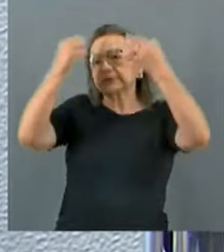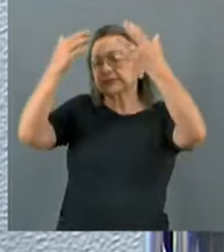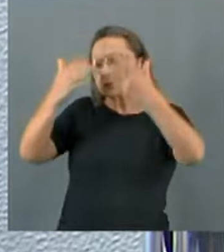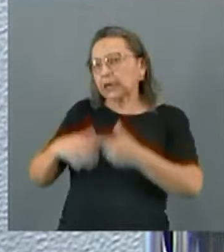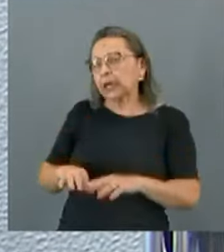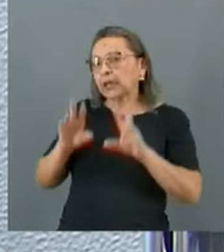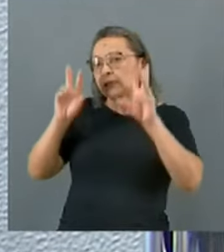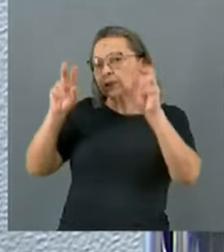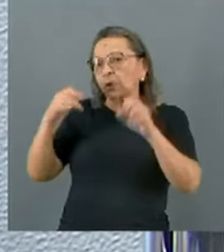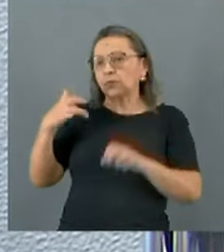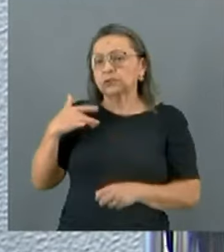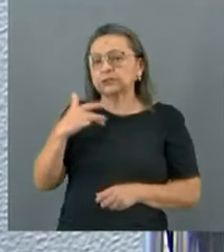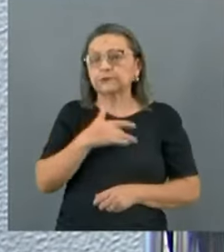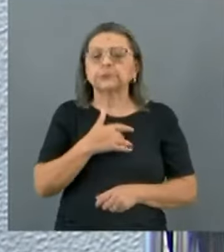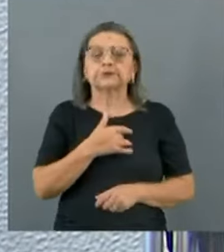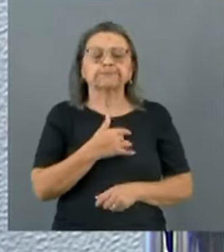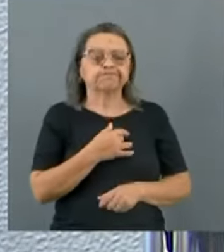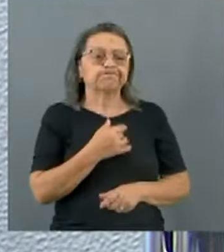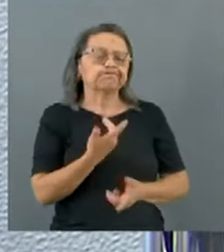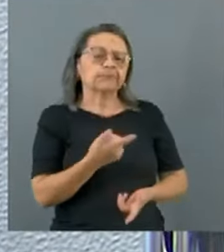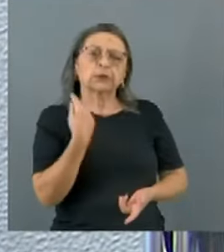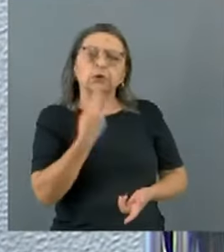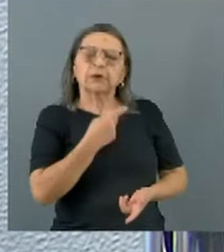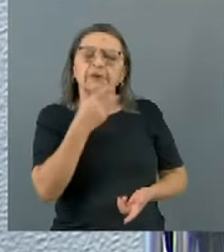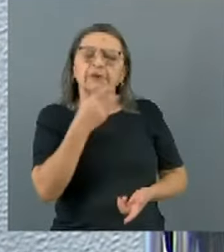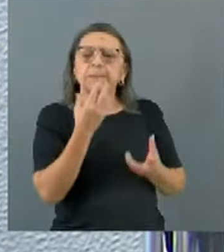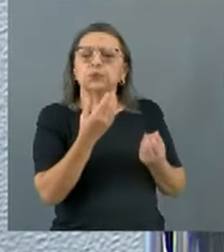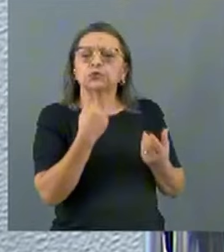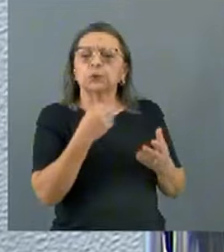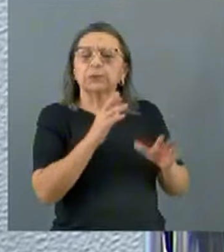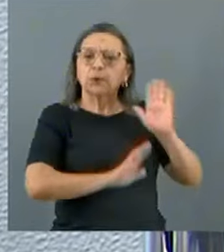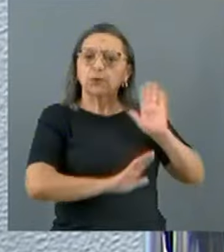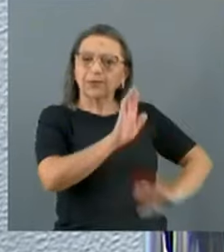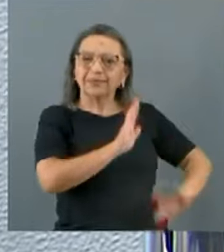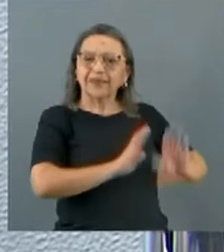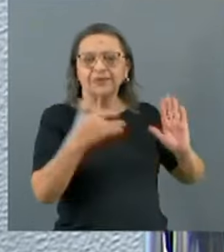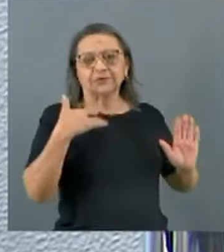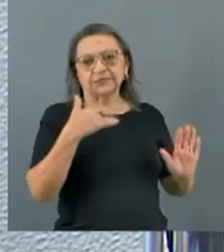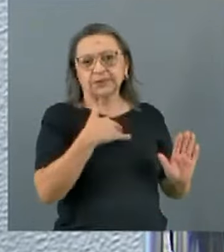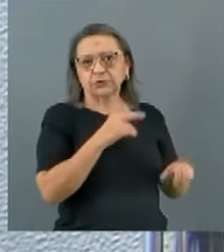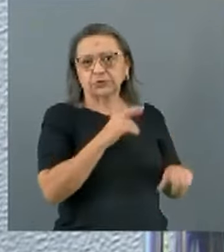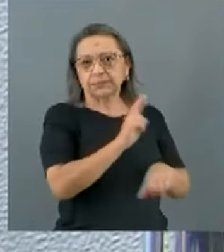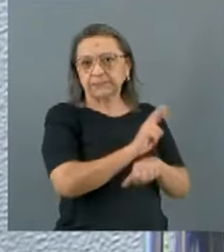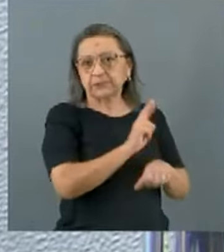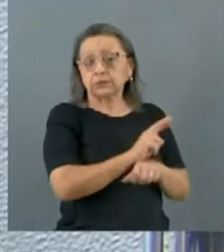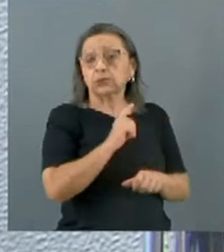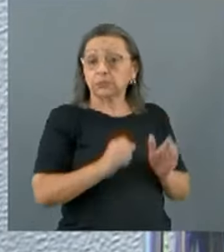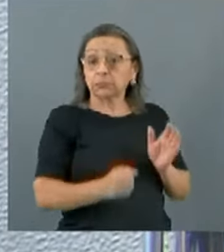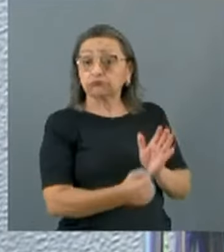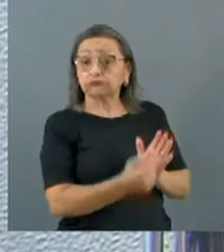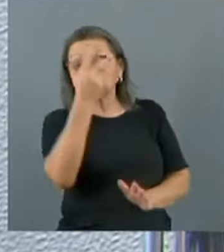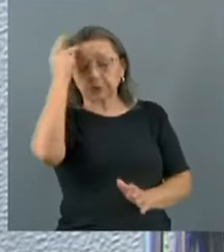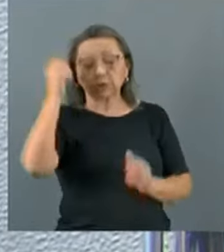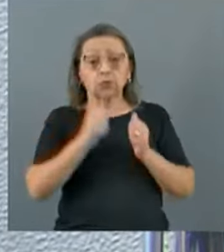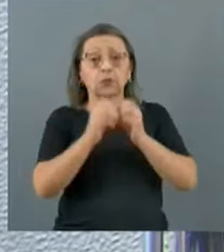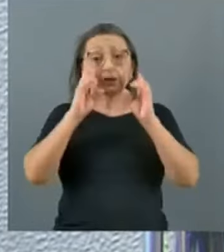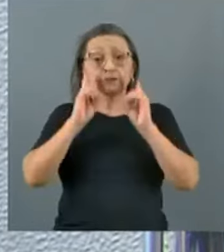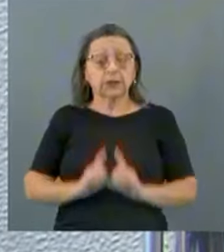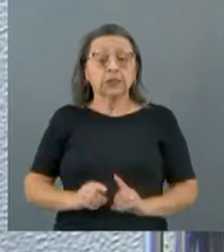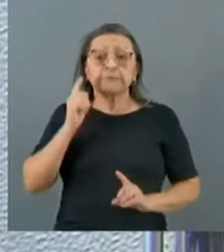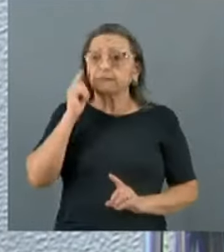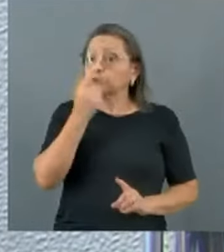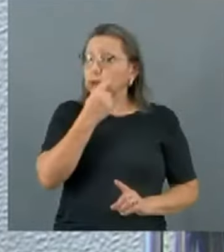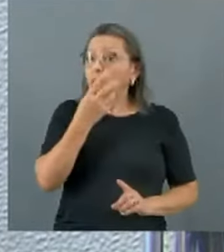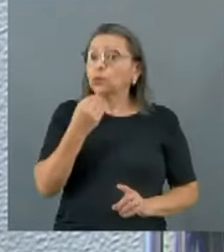não é? Nós falamos muito sobre prevenção da saúde, né? Nós temos um número de pessoas com deficiência visual muito grande no